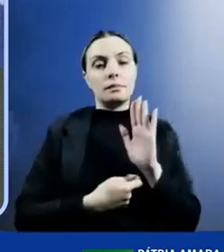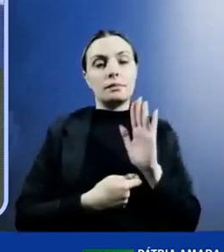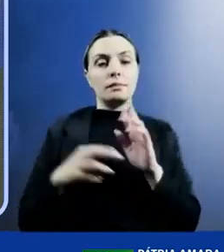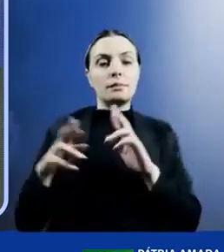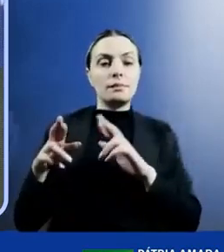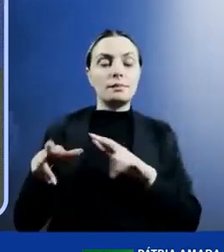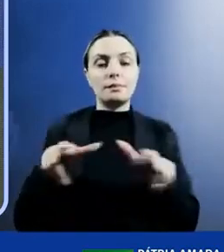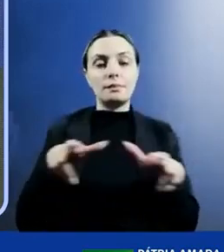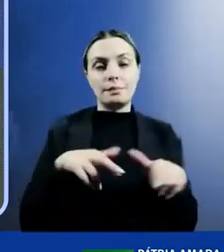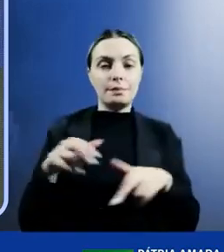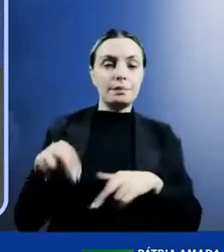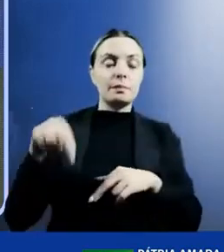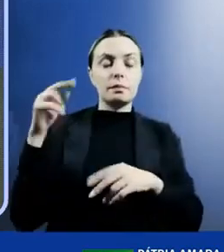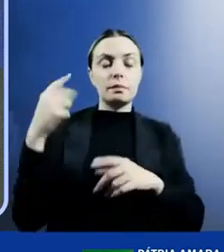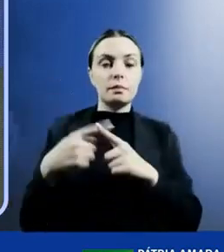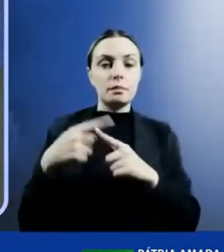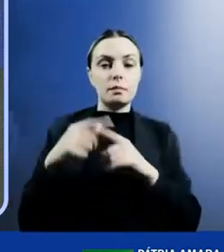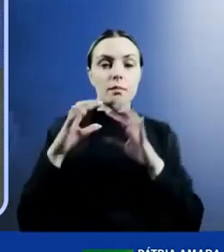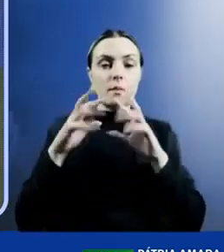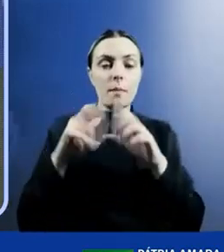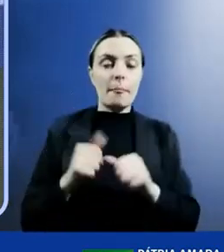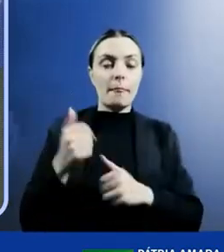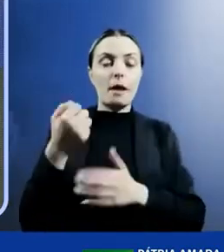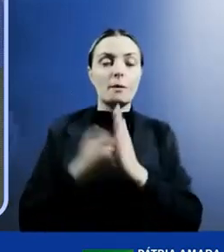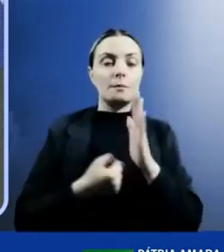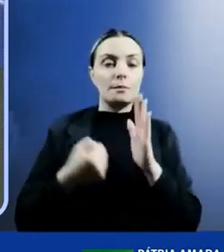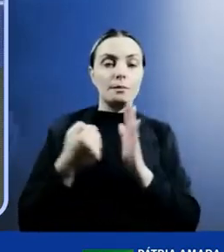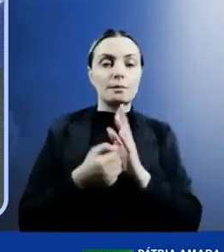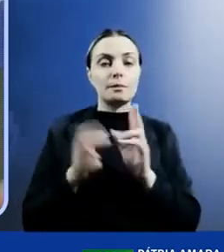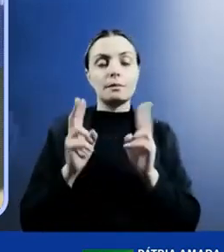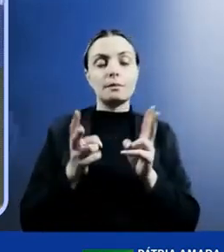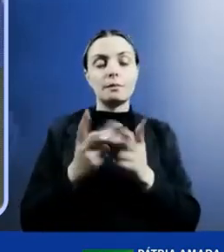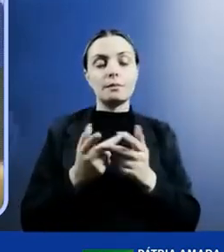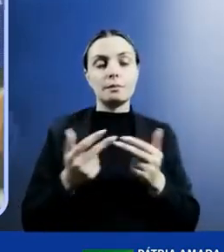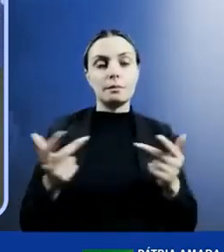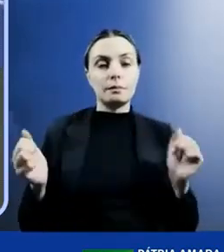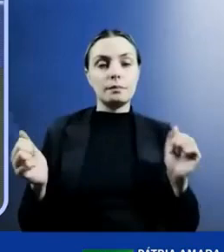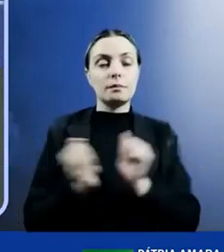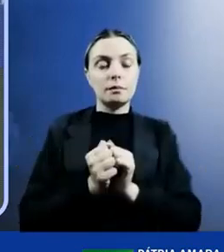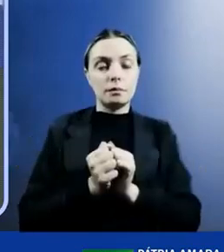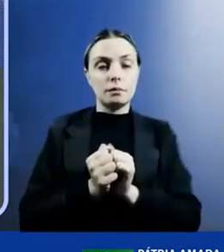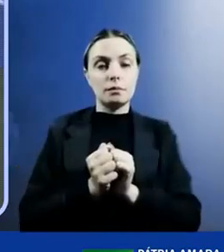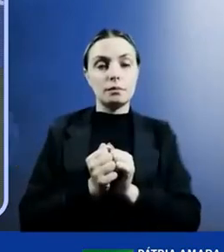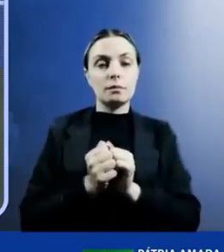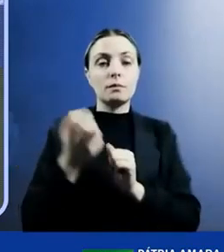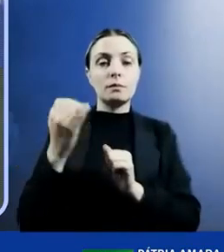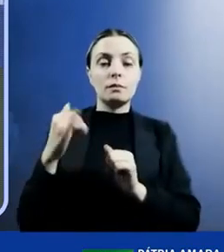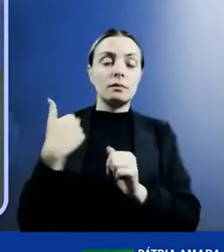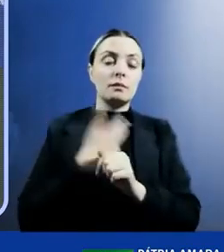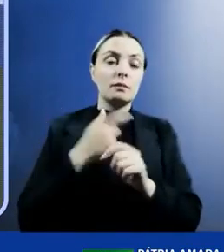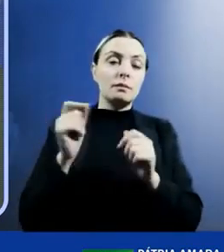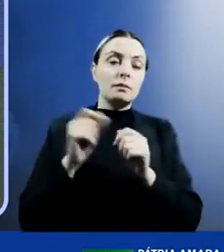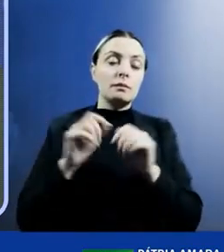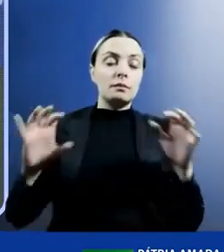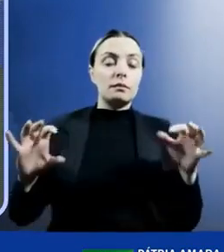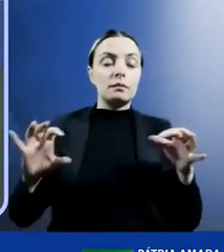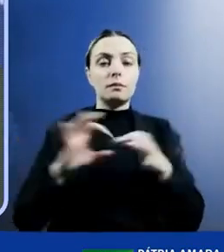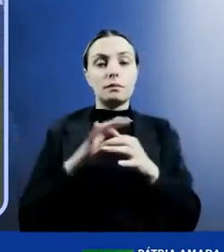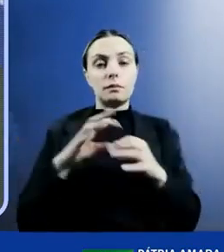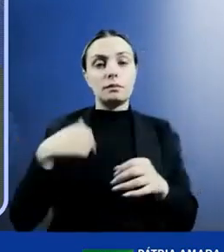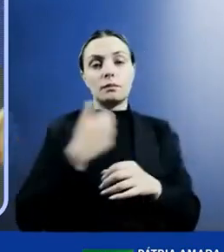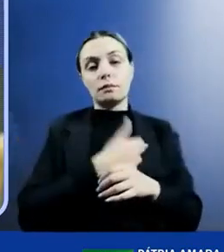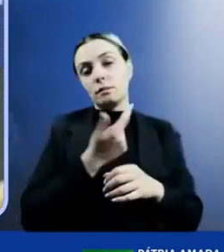que todos estariam enfrentando essa situação conjuntamente. E se a gente fizer de forma integrada, nós não teremos